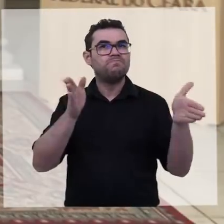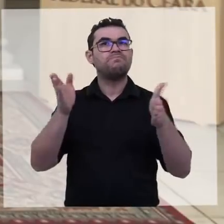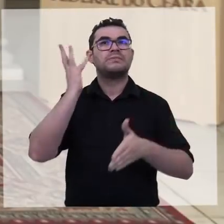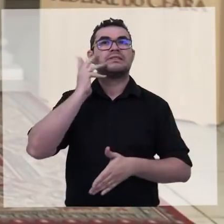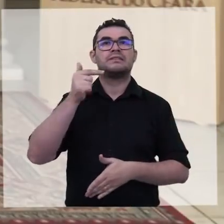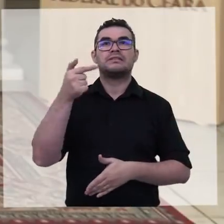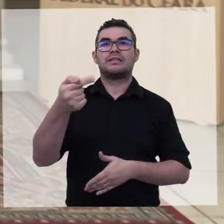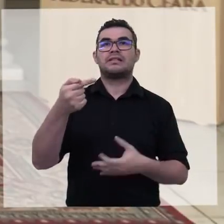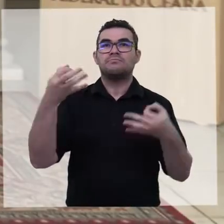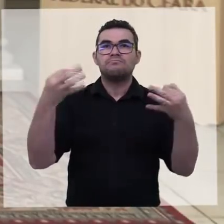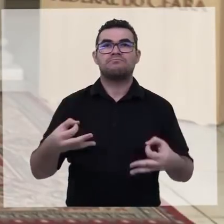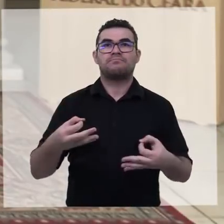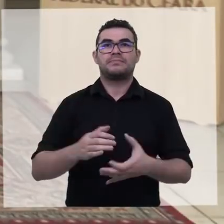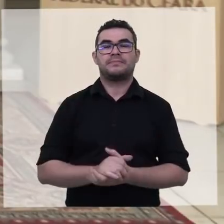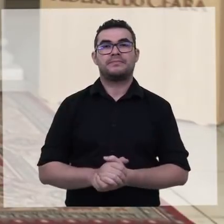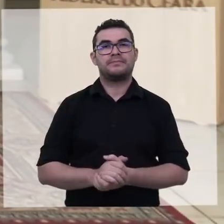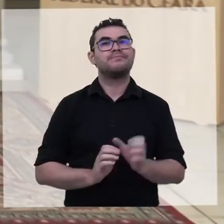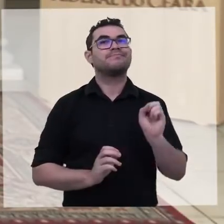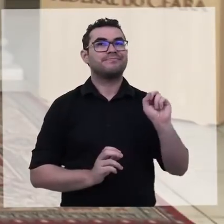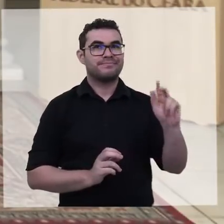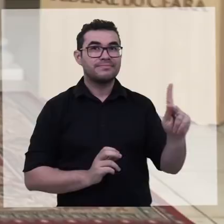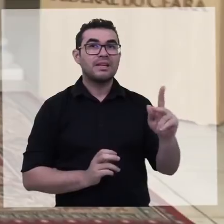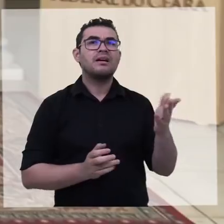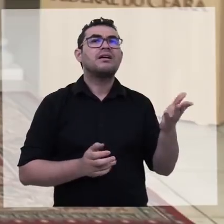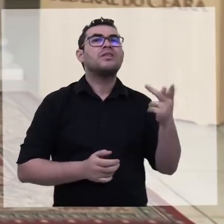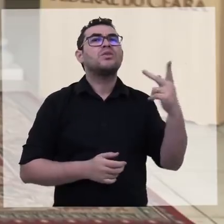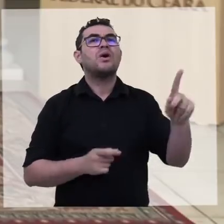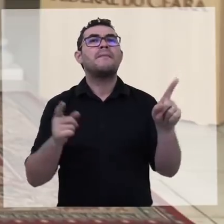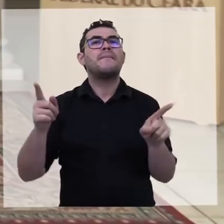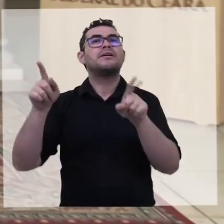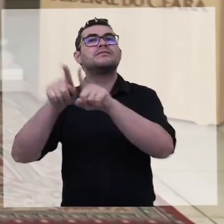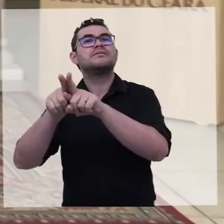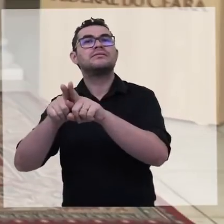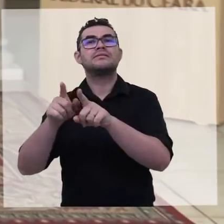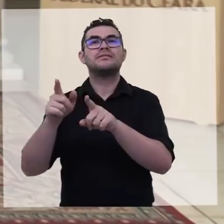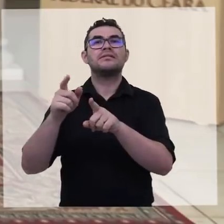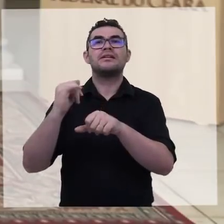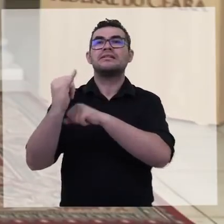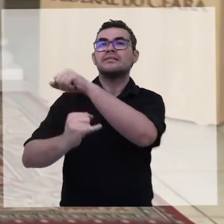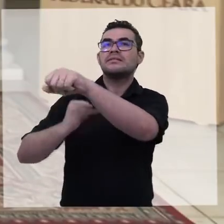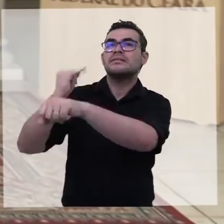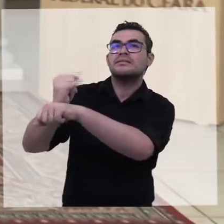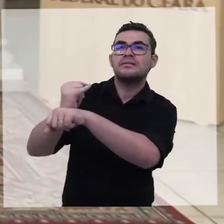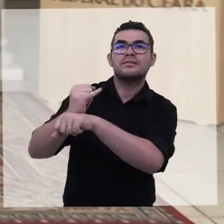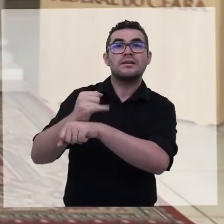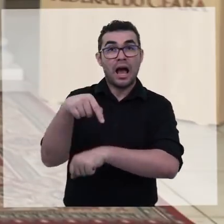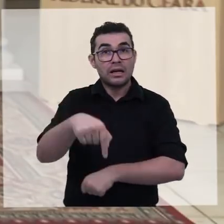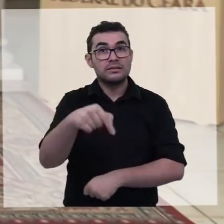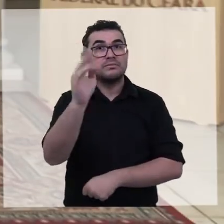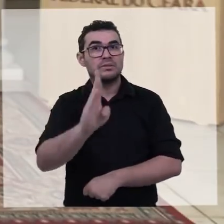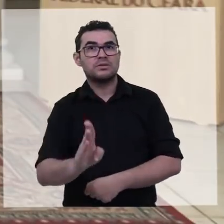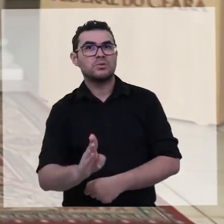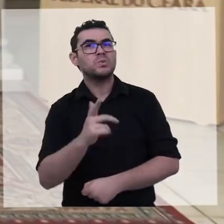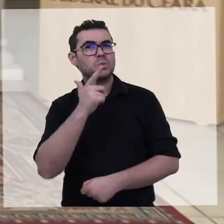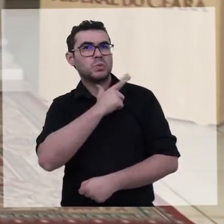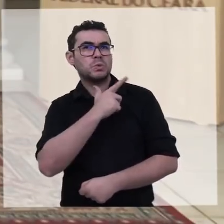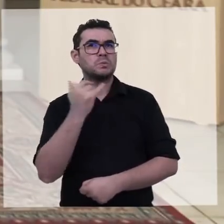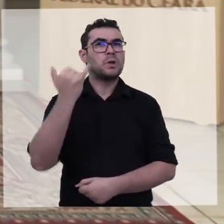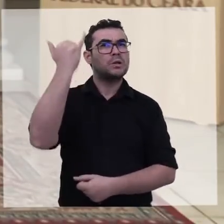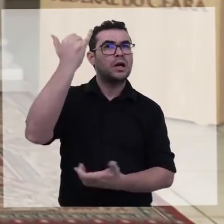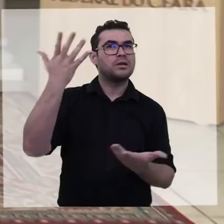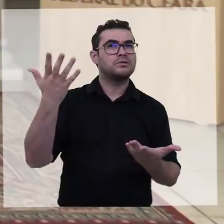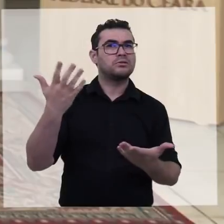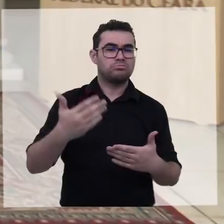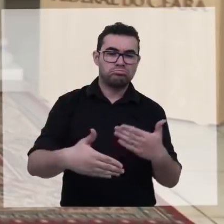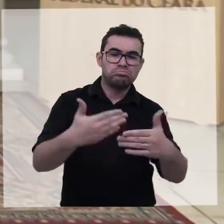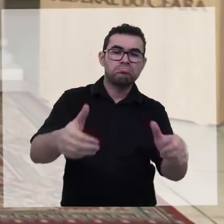parcerias internacionais que a senhora, internacionais, mas nacionais também, que a senhora desenvolveu aí ao longo da sua trajetória, são importantes, elas foram necessárias